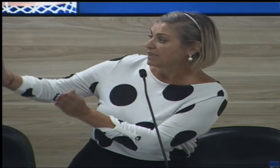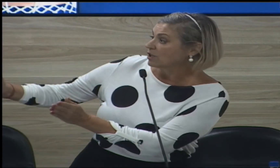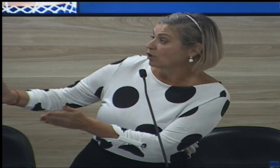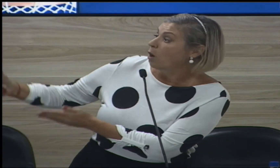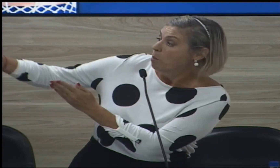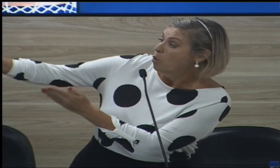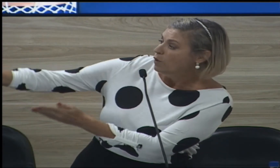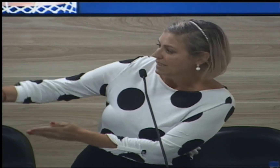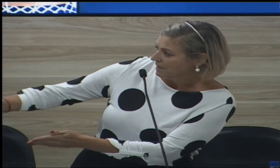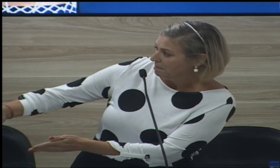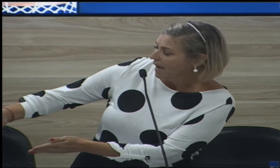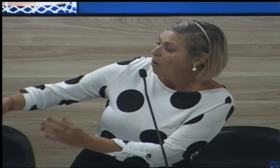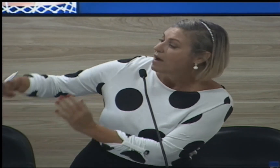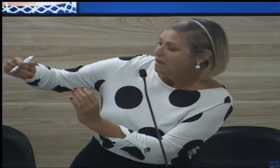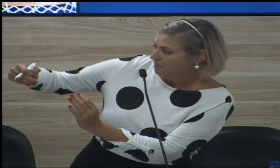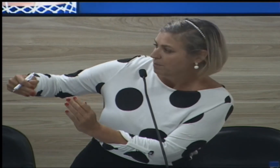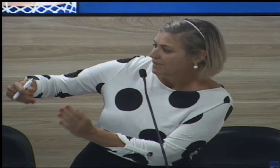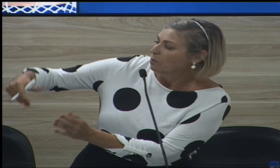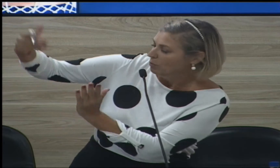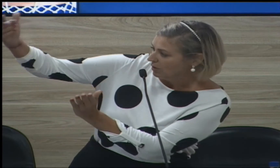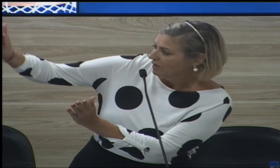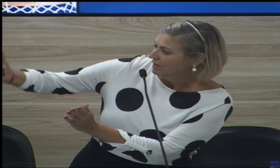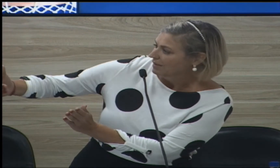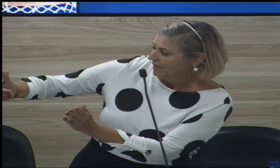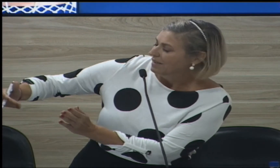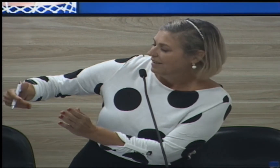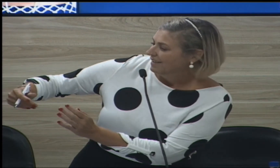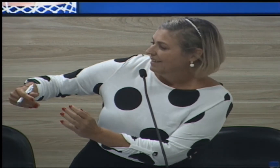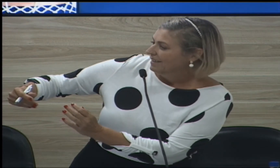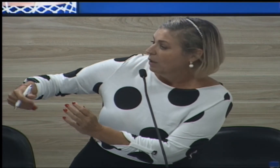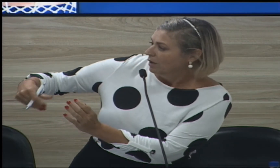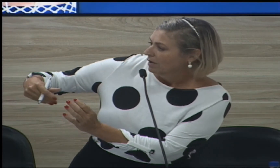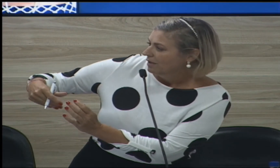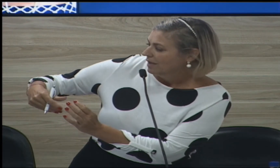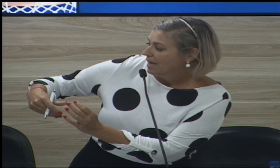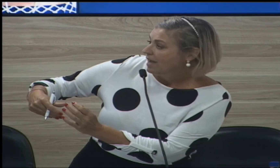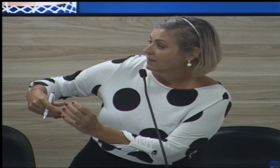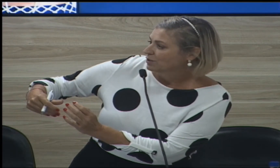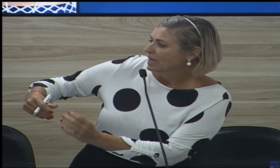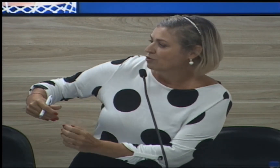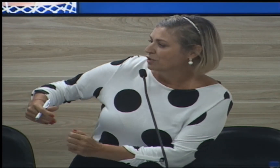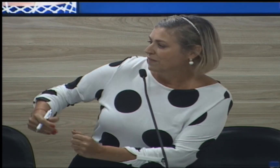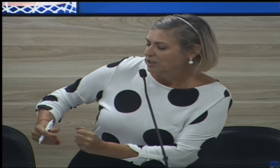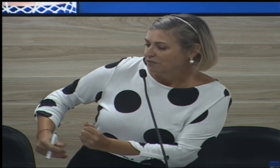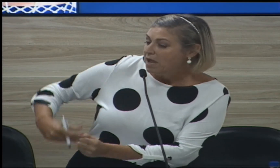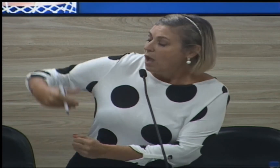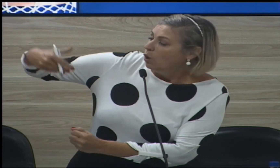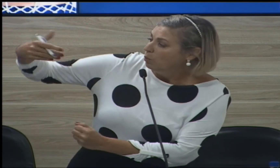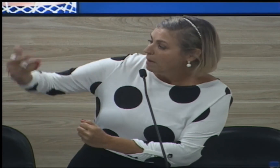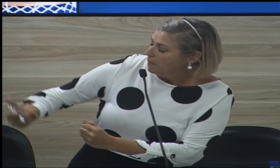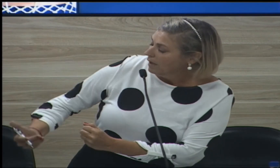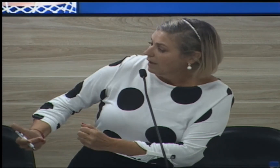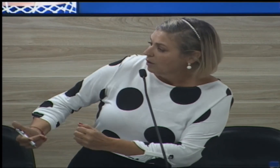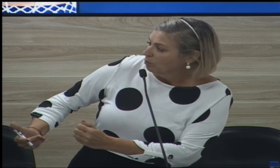né, do quem está errado, de quem está certo, mas não o que nós viemos realmente fazer nessa casa,